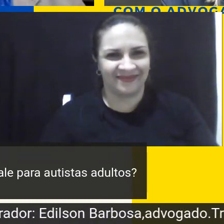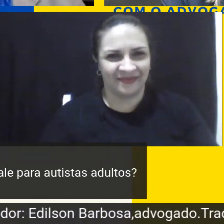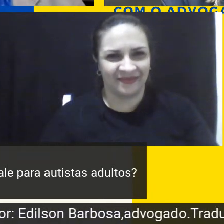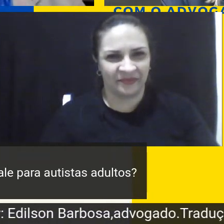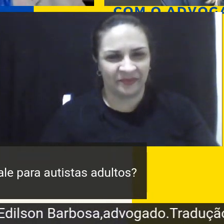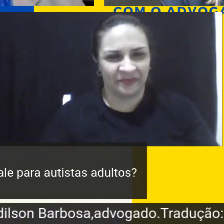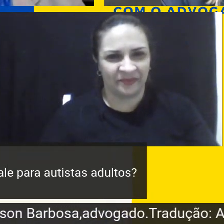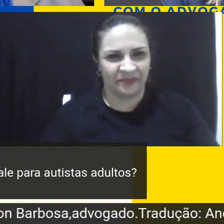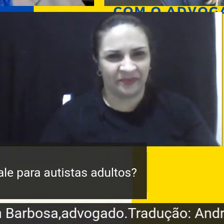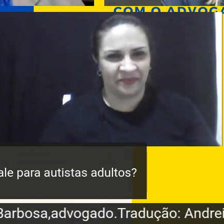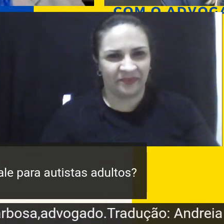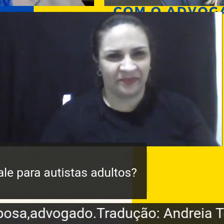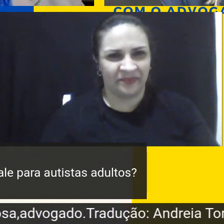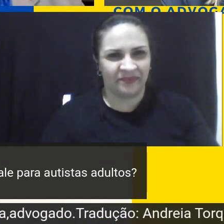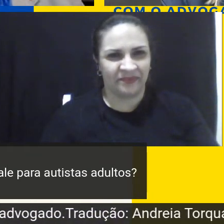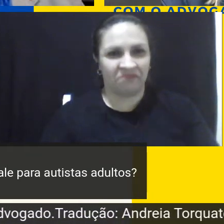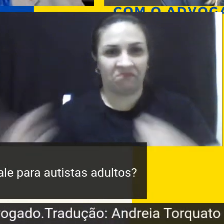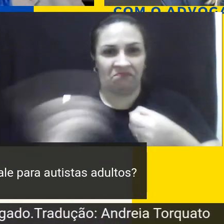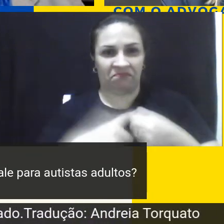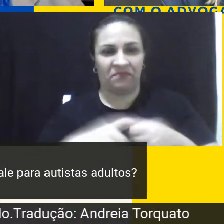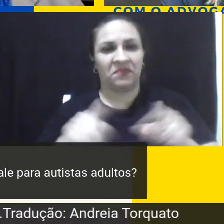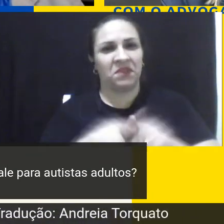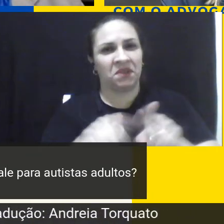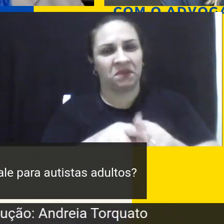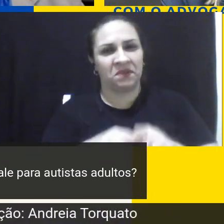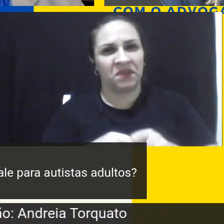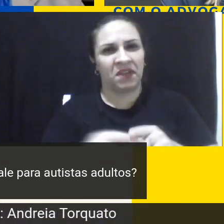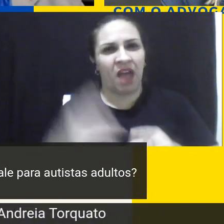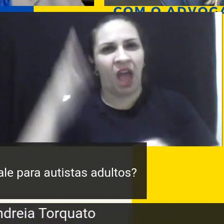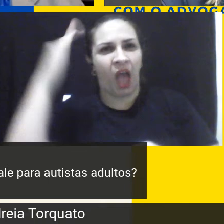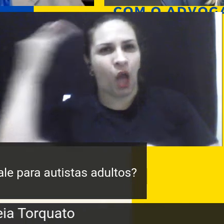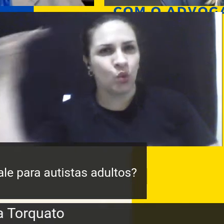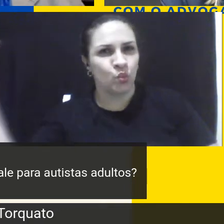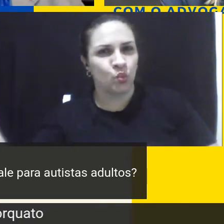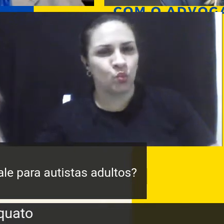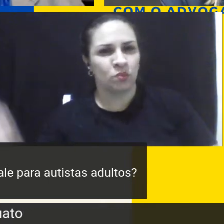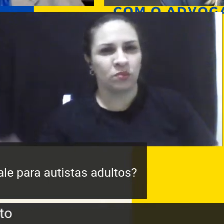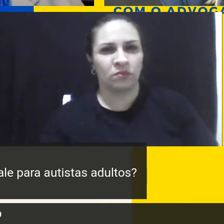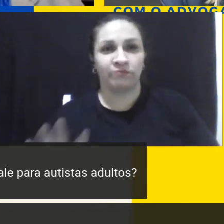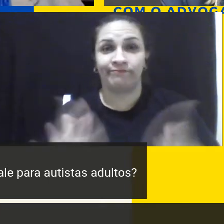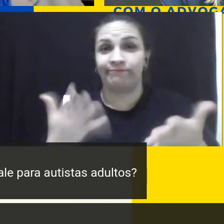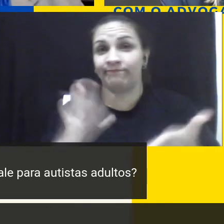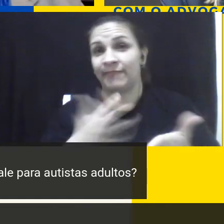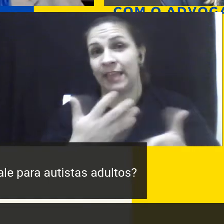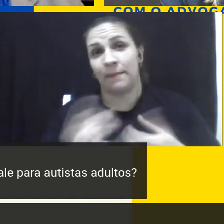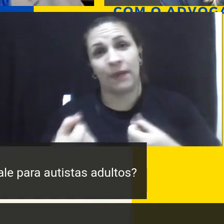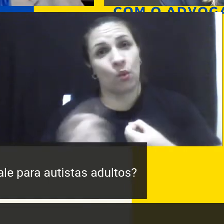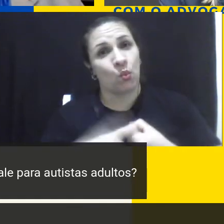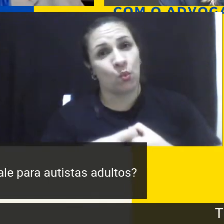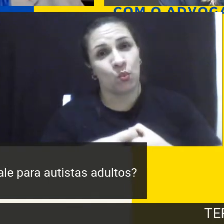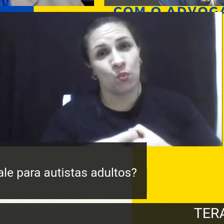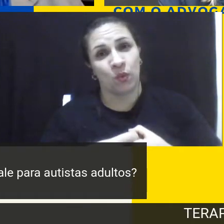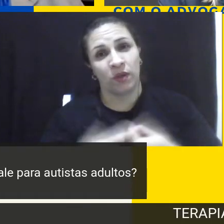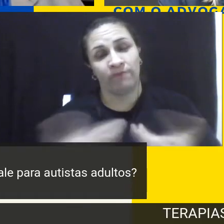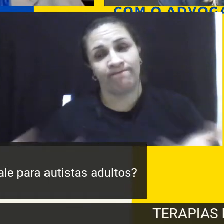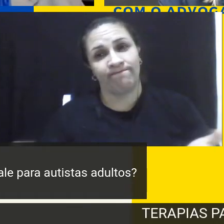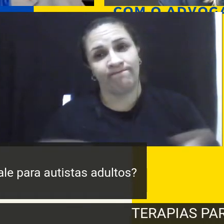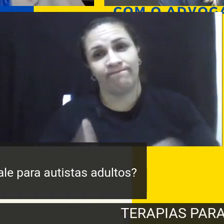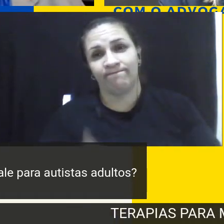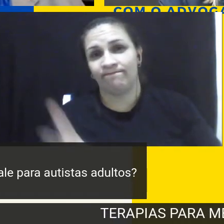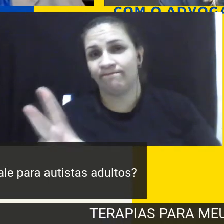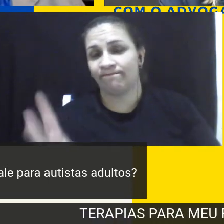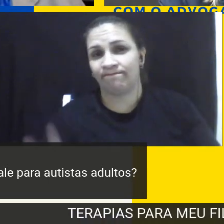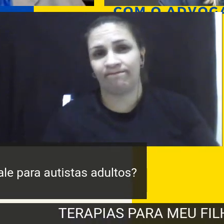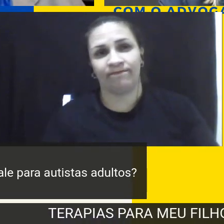O Leonardo, este convênio também vale para autistas adultos? Aí depende do convênio, né, Lívia? Porque nem sempre, às